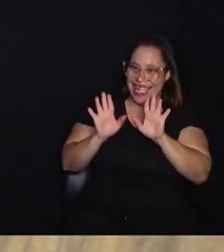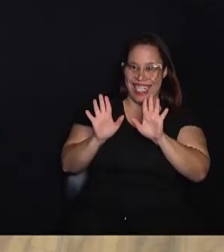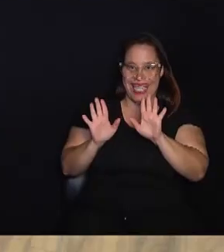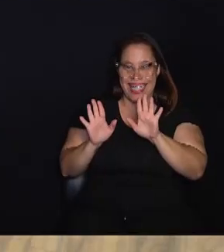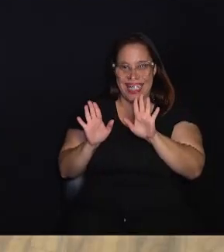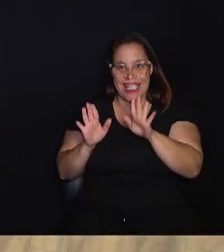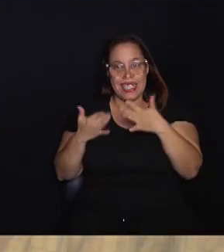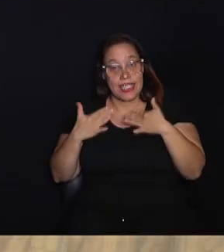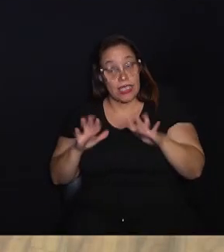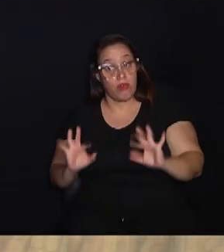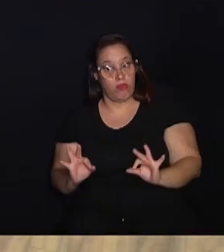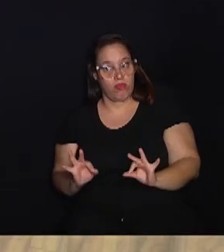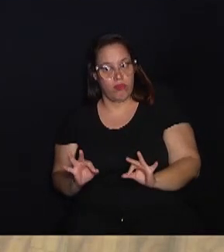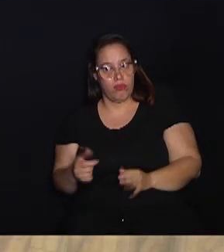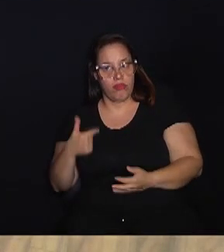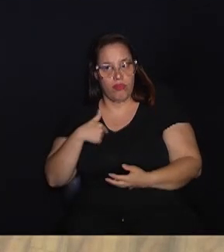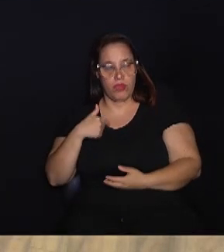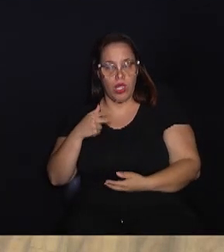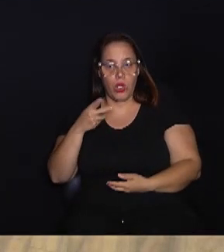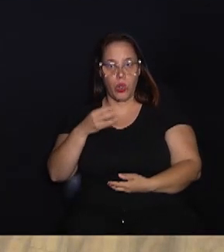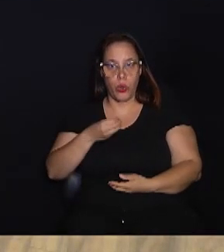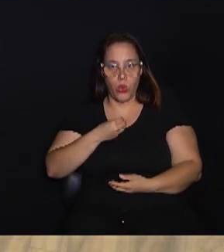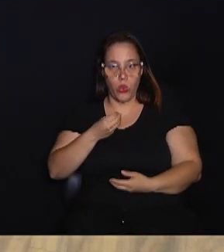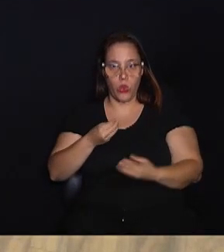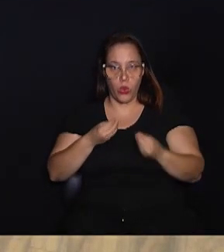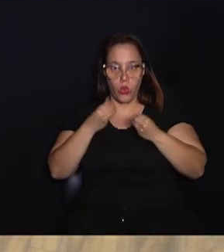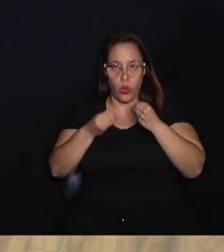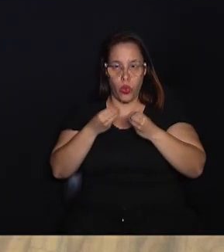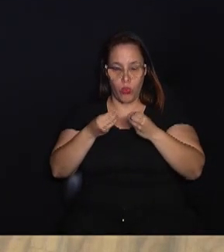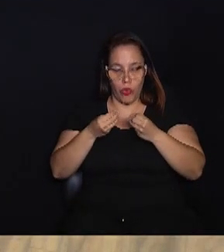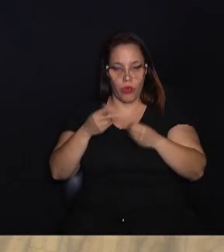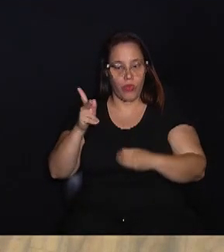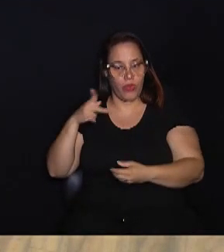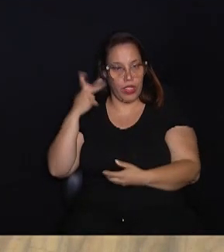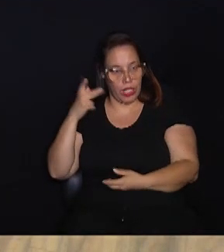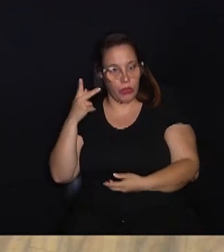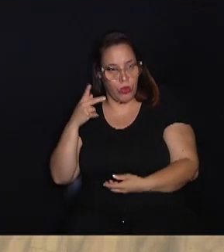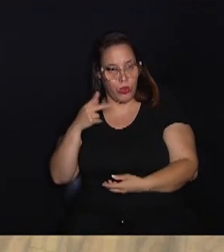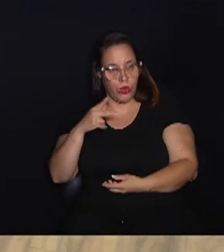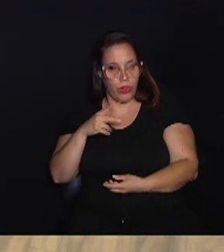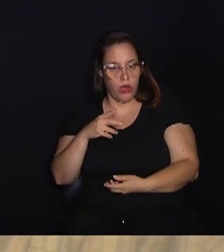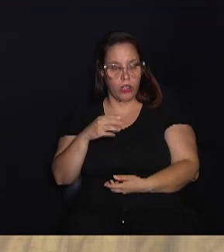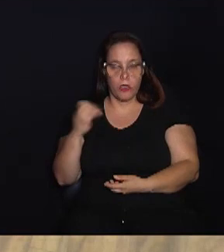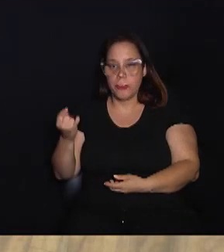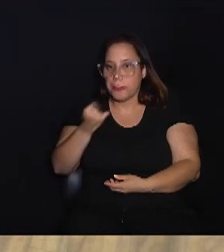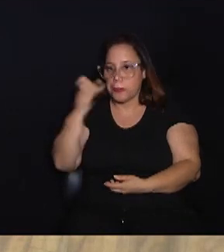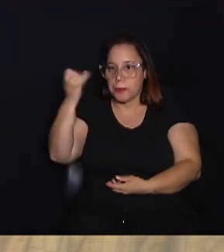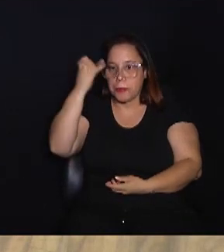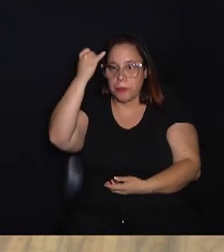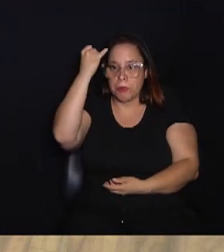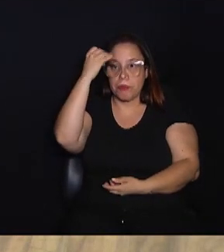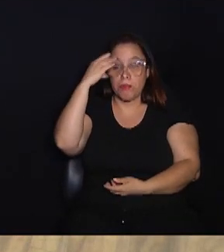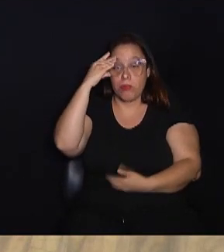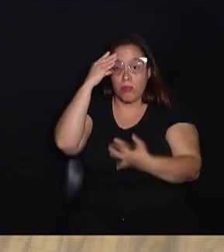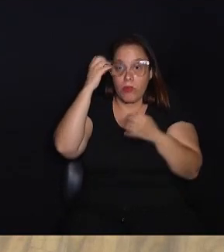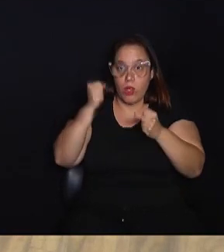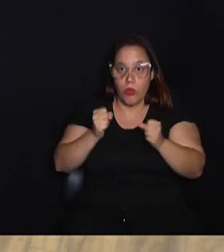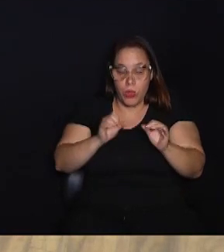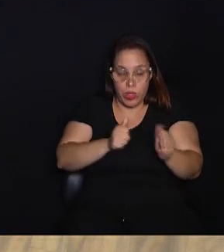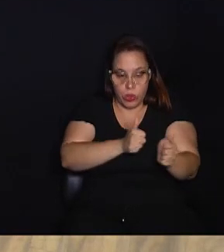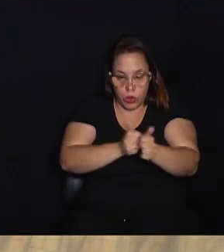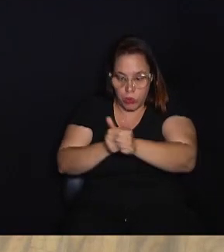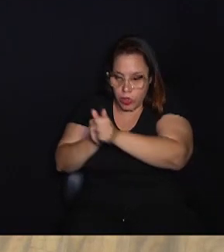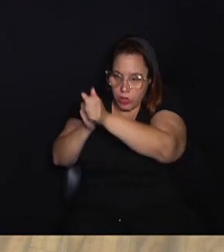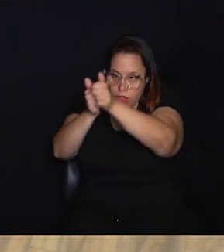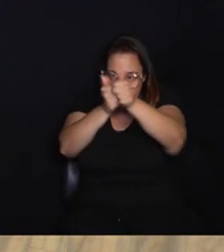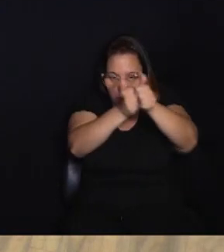sem dúvida, assim, eu como vereador, que represento o Poder Legislativo, eu acho fundamental, né, que a gente possa acompanhar,